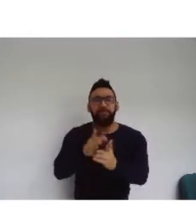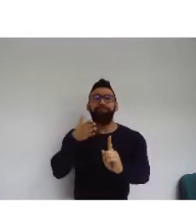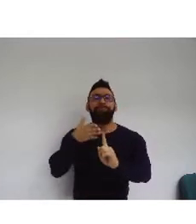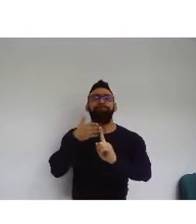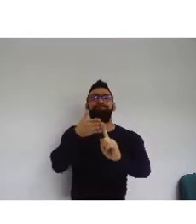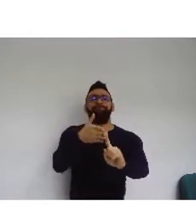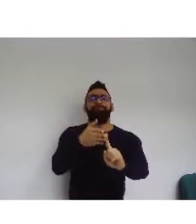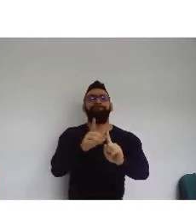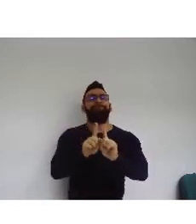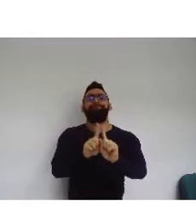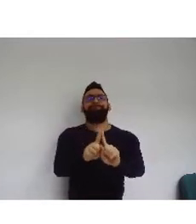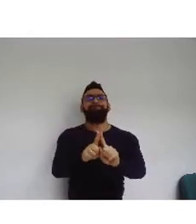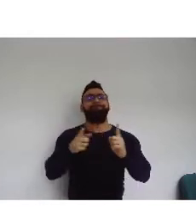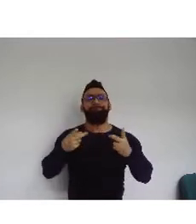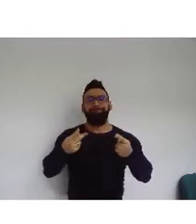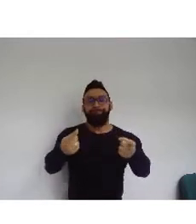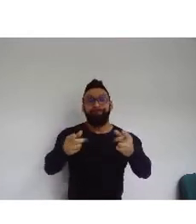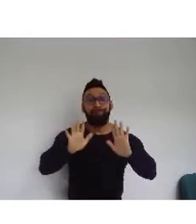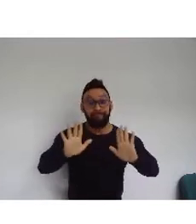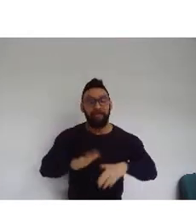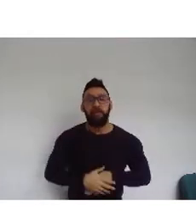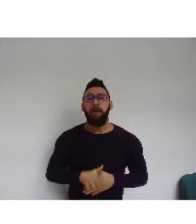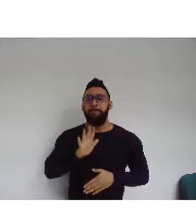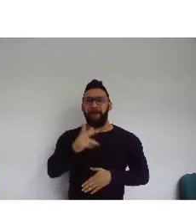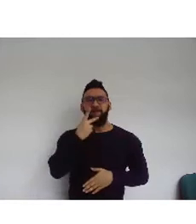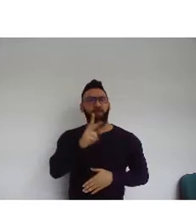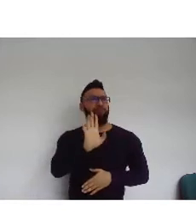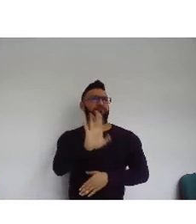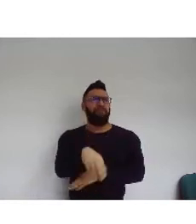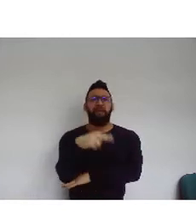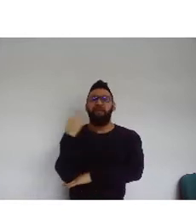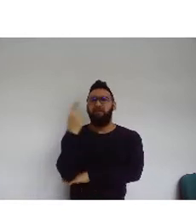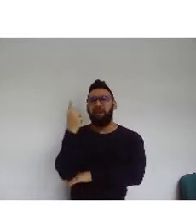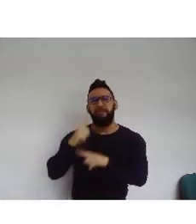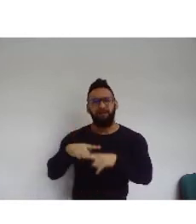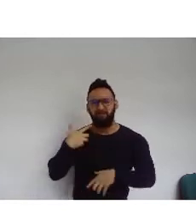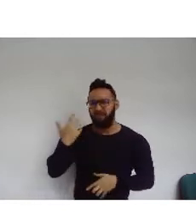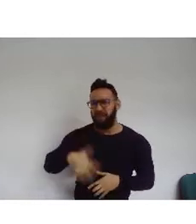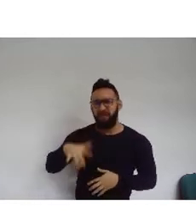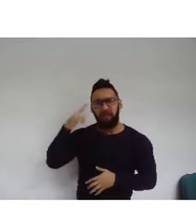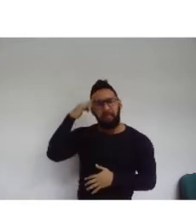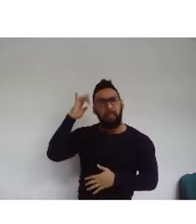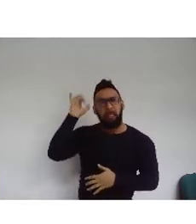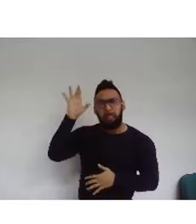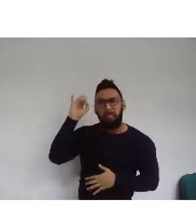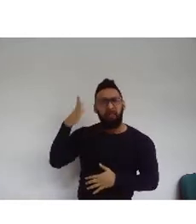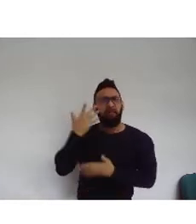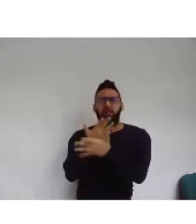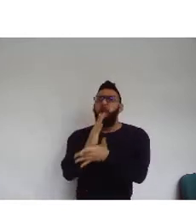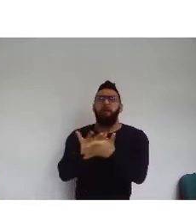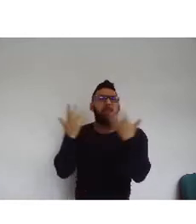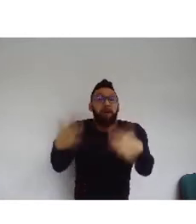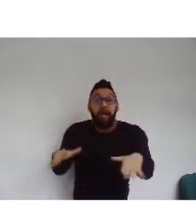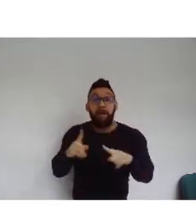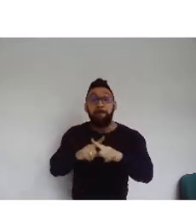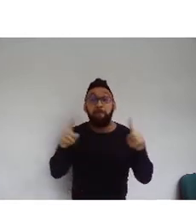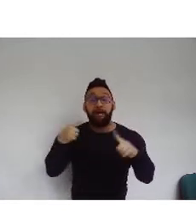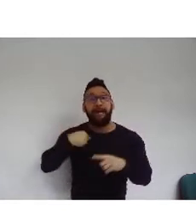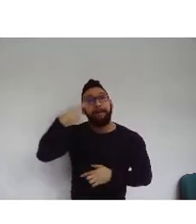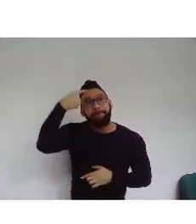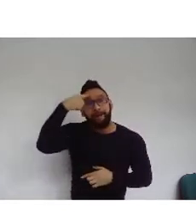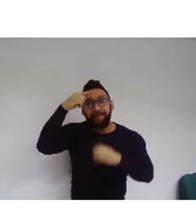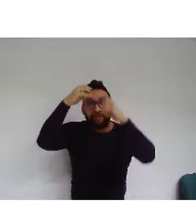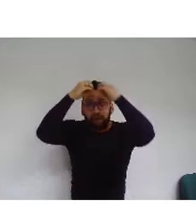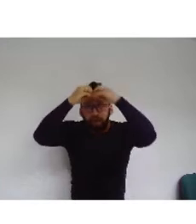falei não dá, ele disse, não esquenta a cabeça. Contudo, João se autossemiotiza como alguém que procura